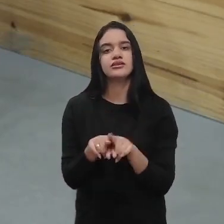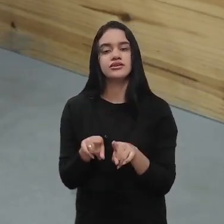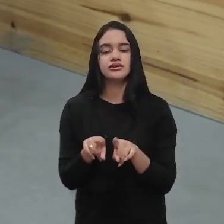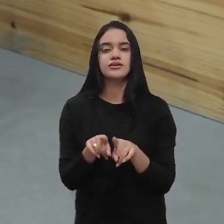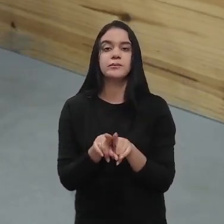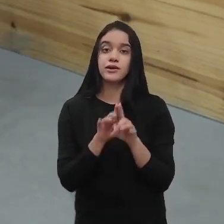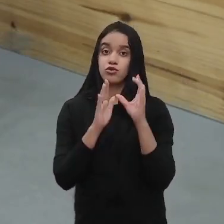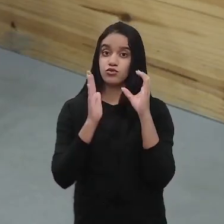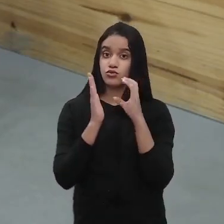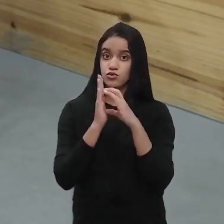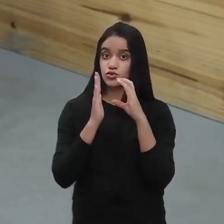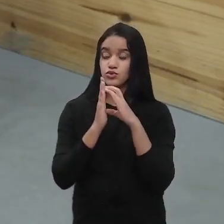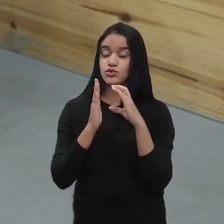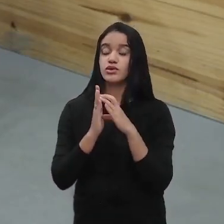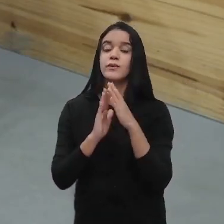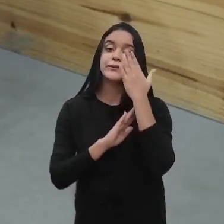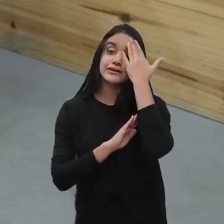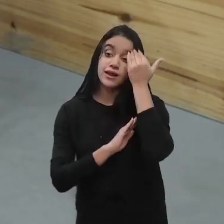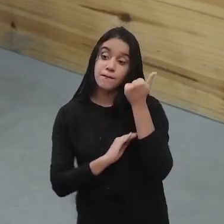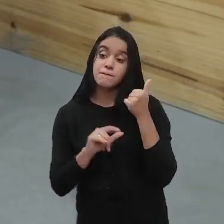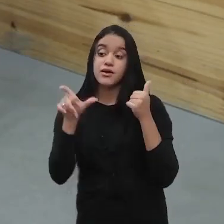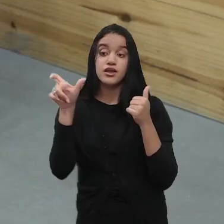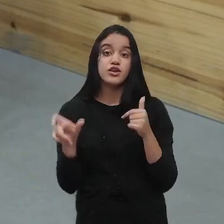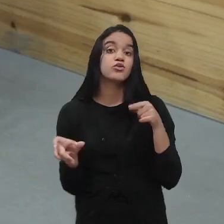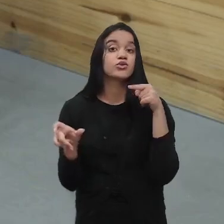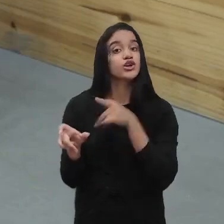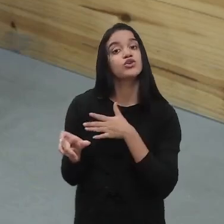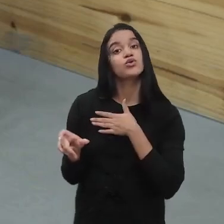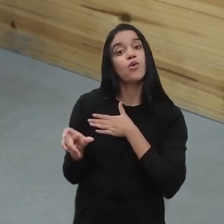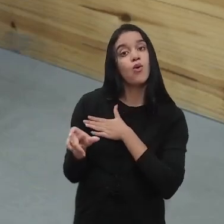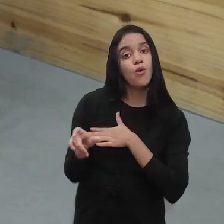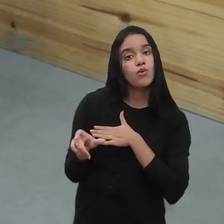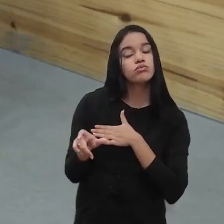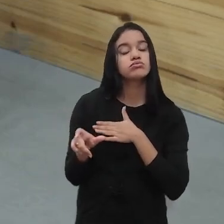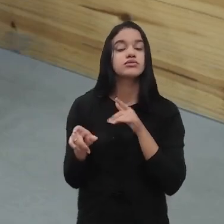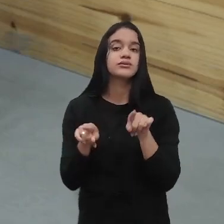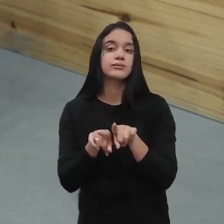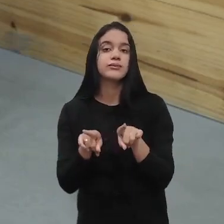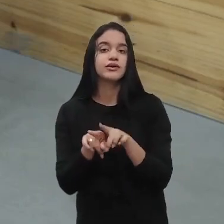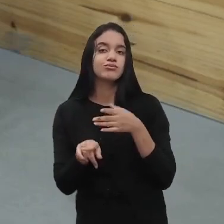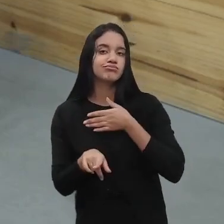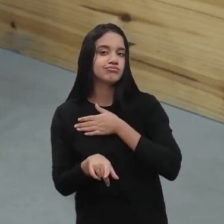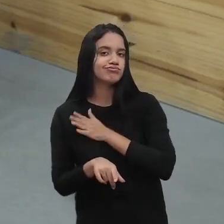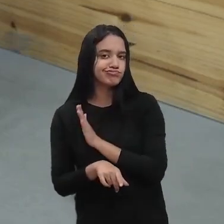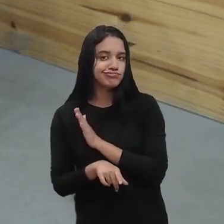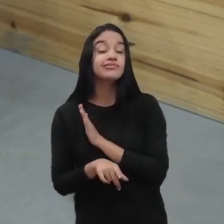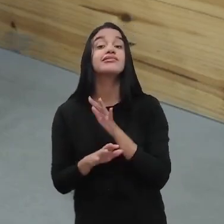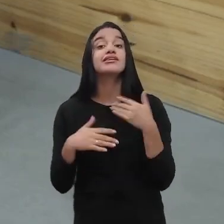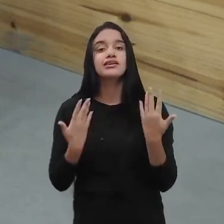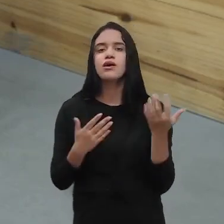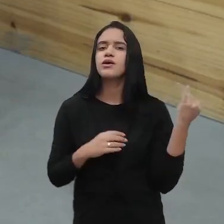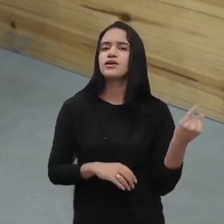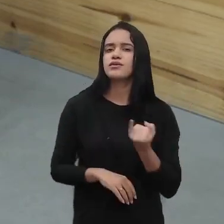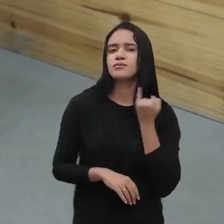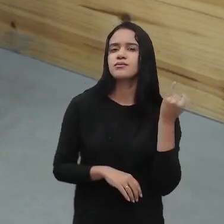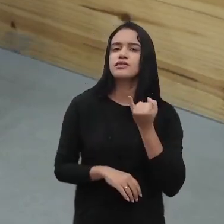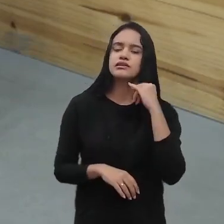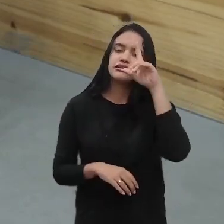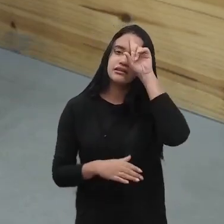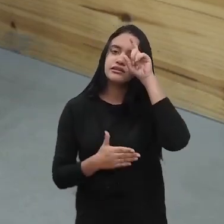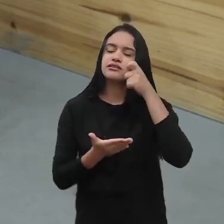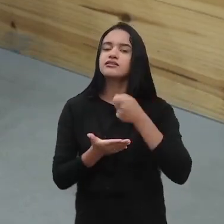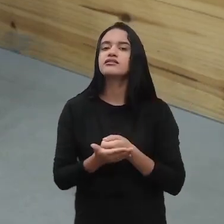esse funcionário, para saber o que ele gosta, o que ele não gosta, onde é que eu estou pecando, onde é que está bom. é importante para que essa tomada de decisão